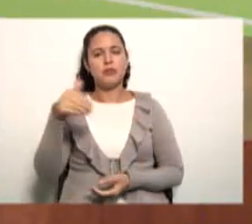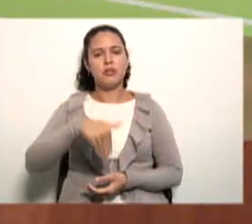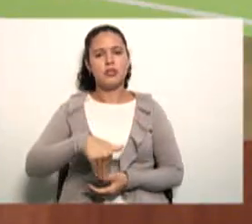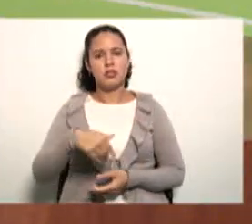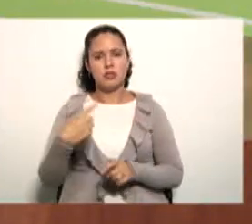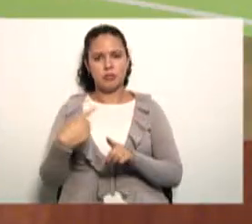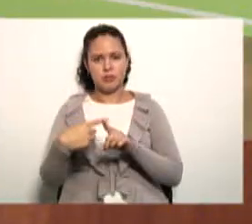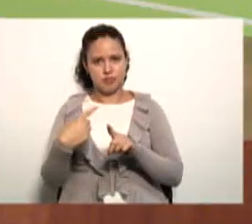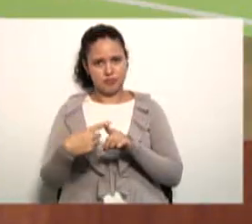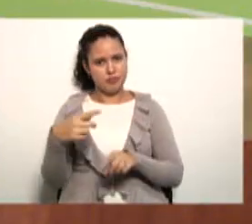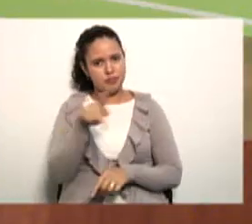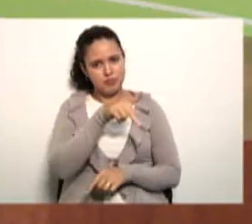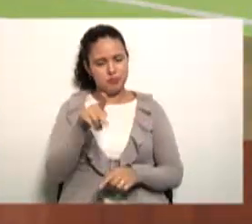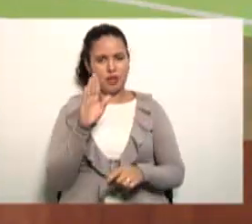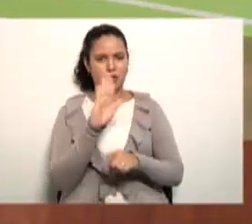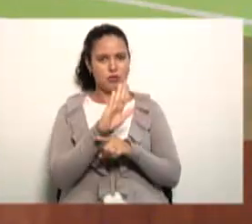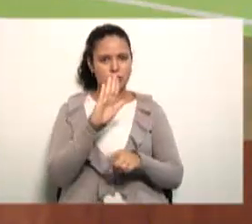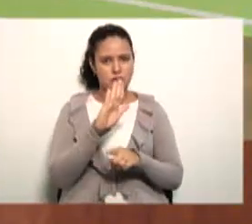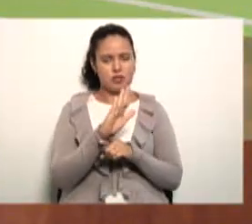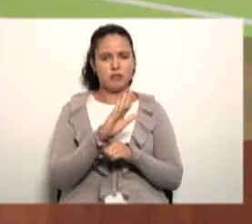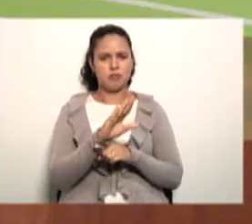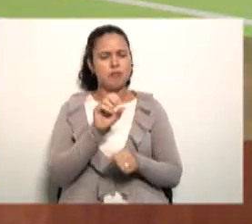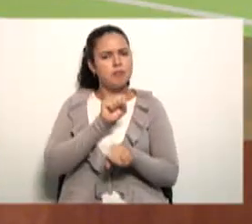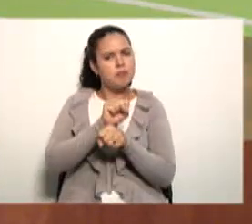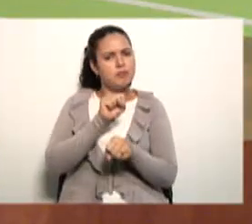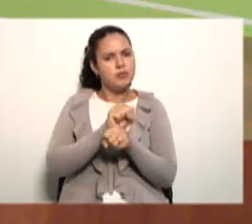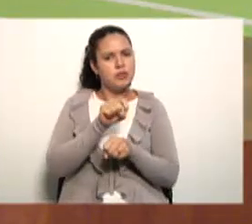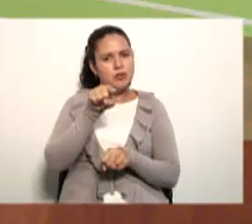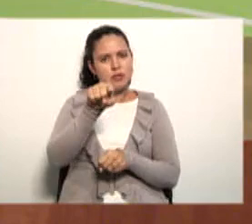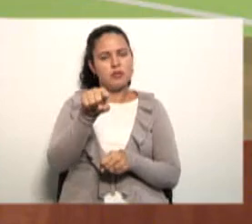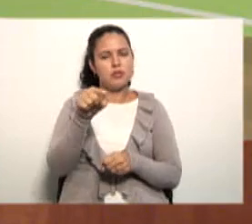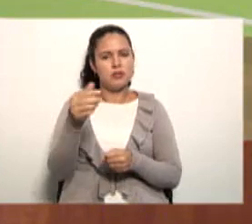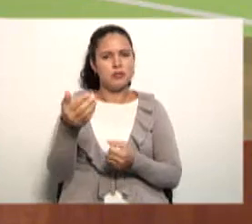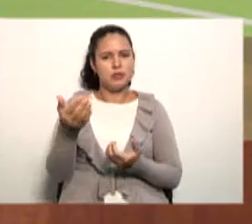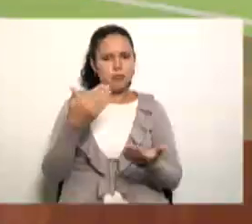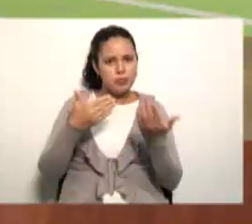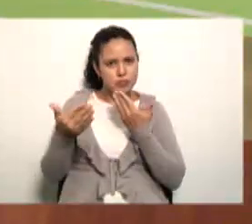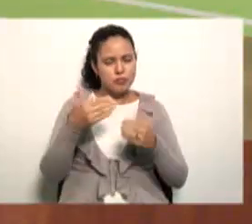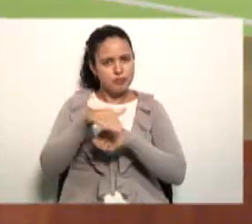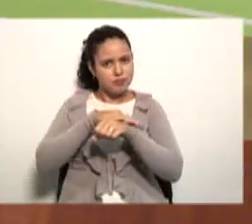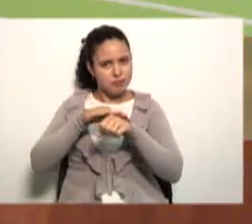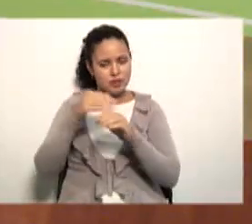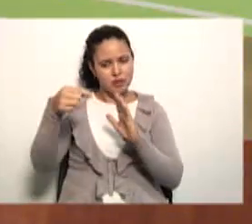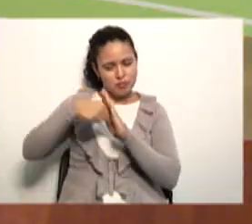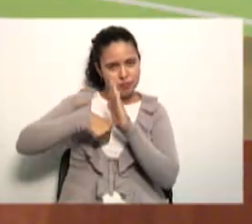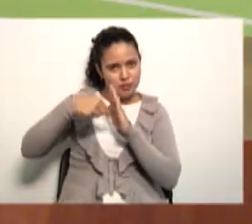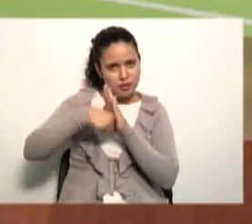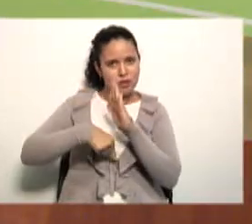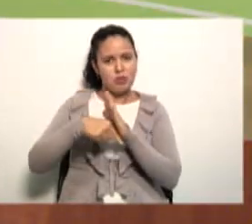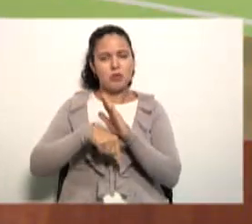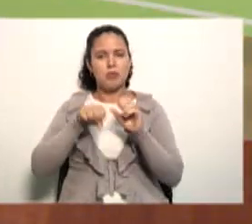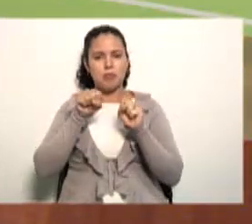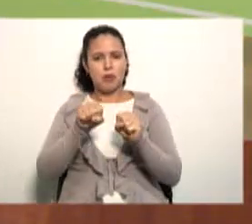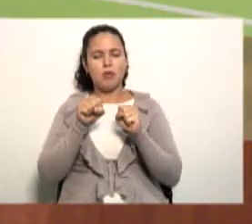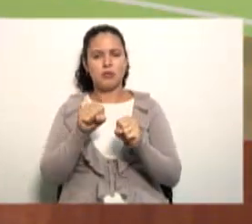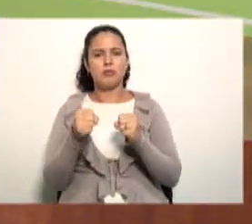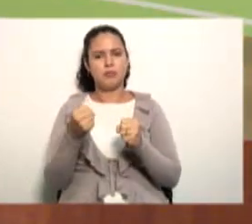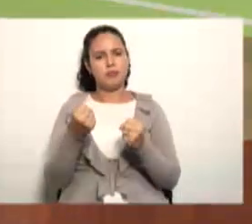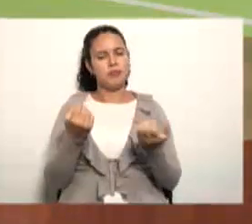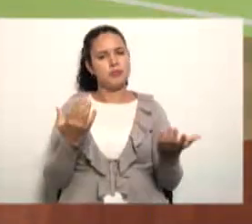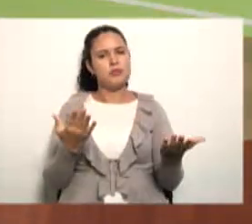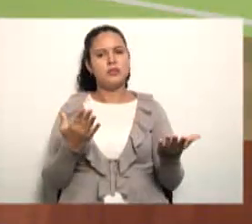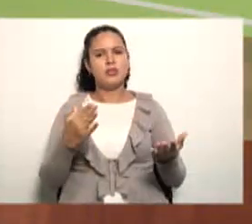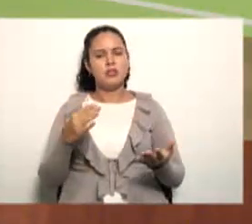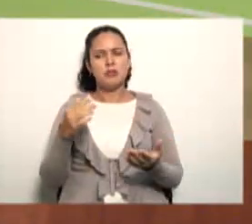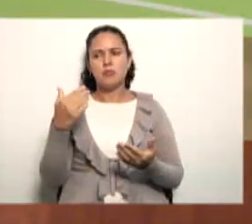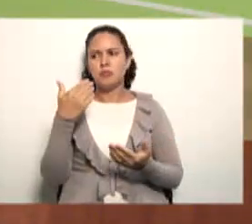professor assistente, aguardo a participação de vocês no chat. Participem, mandem suas perguntas, seus comentários, questões que